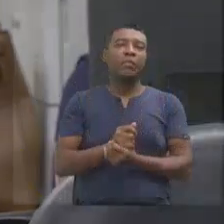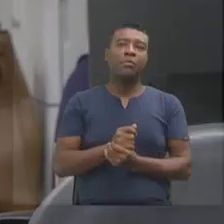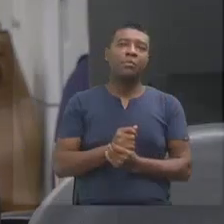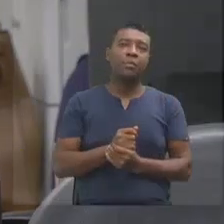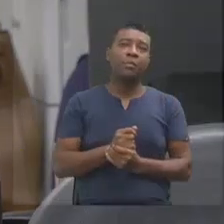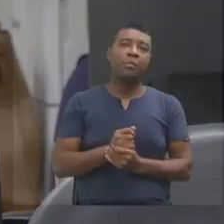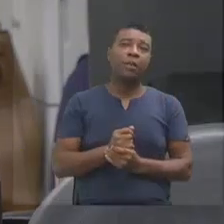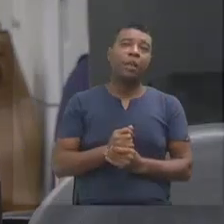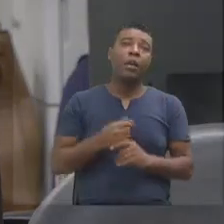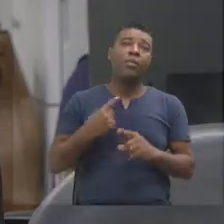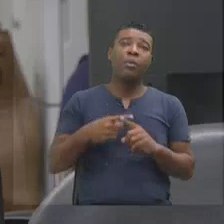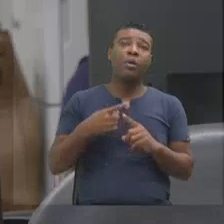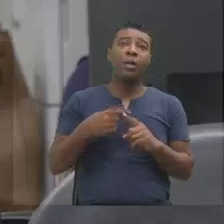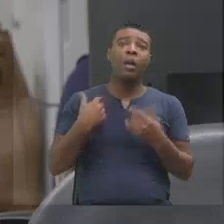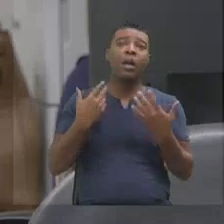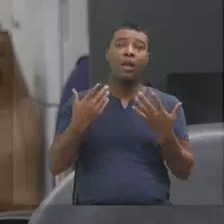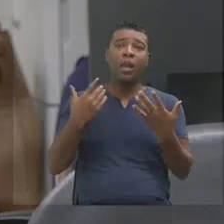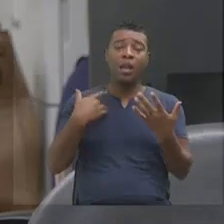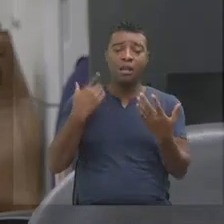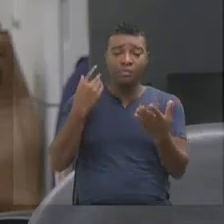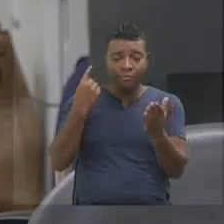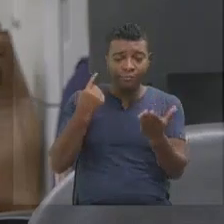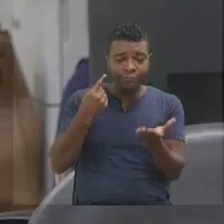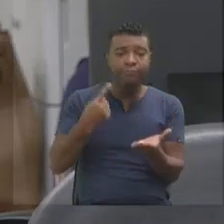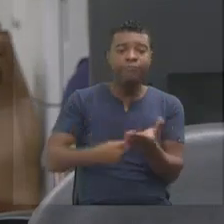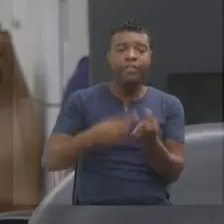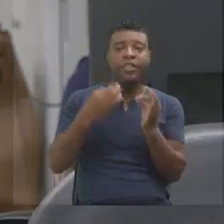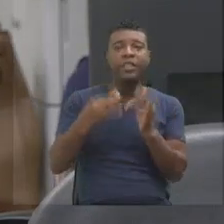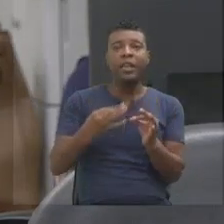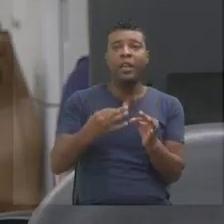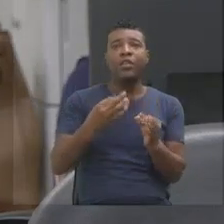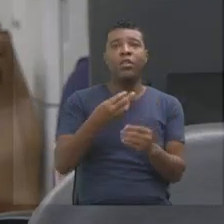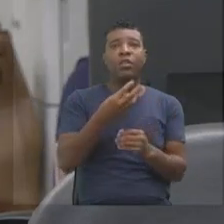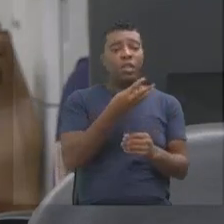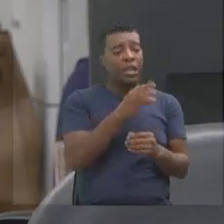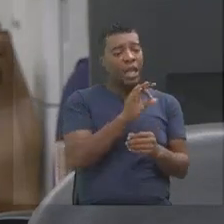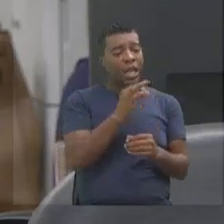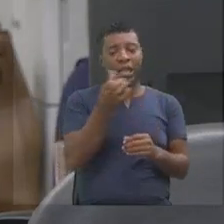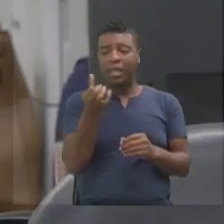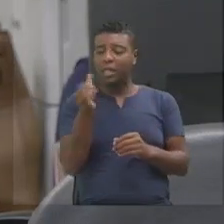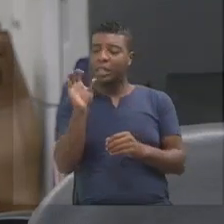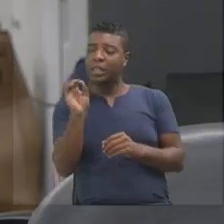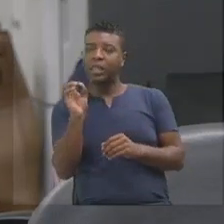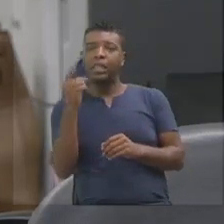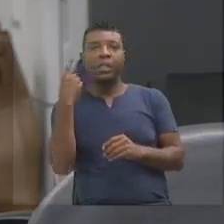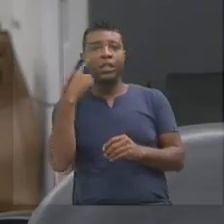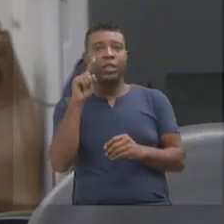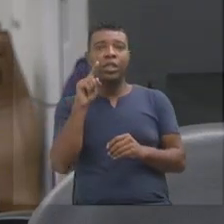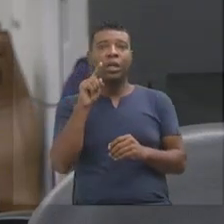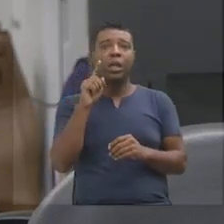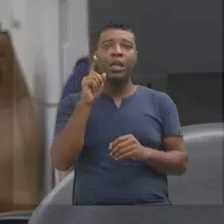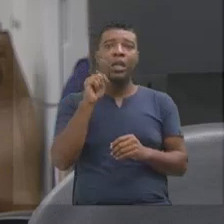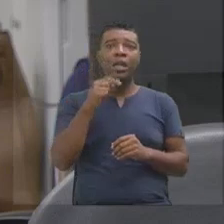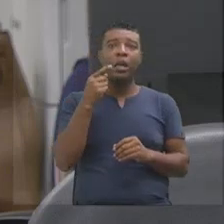com o objetivo de garantir as legislações básicas né dos 30 e 60 dias que diz respeito respectivamente